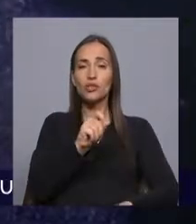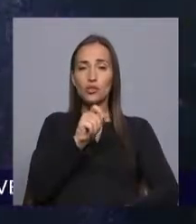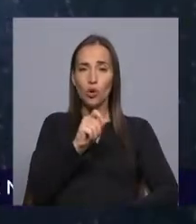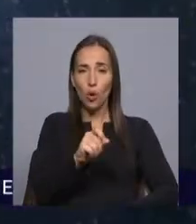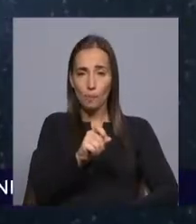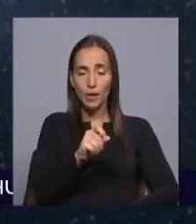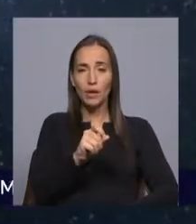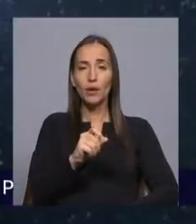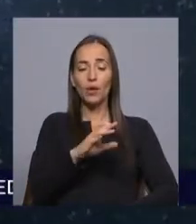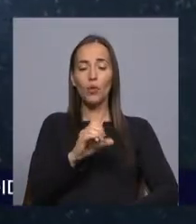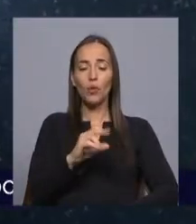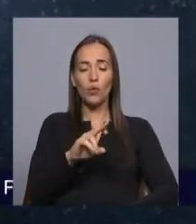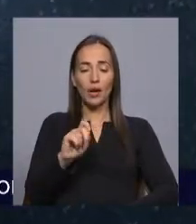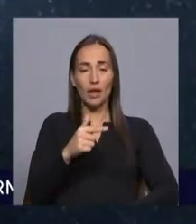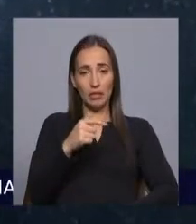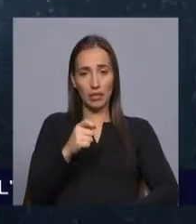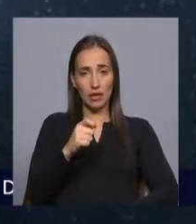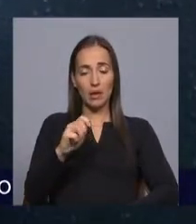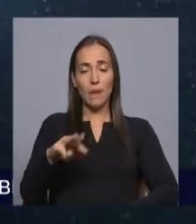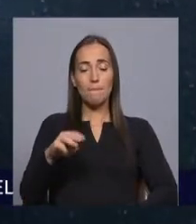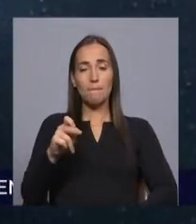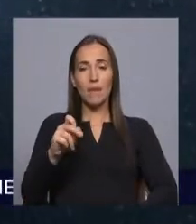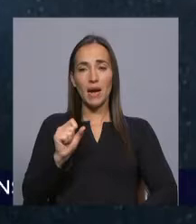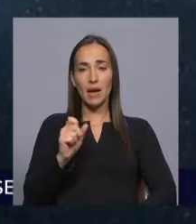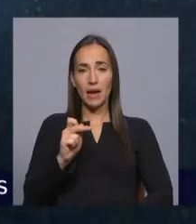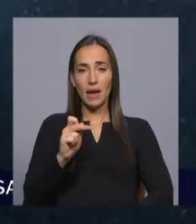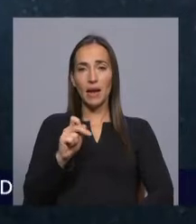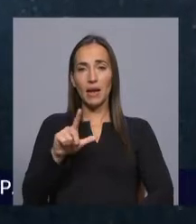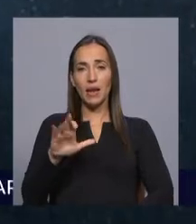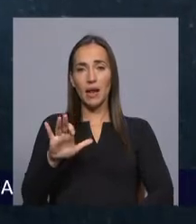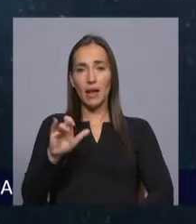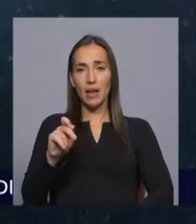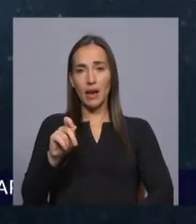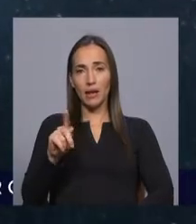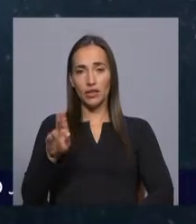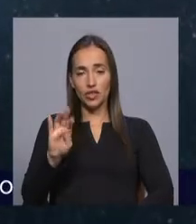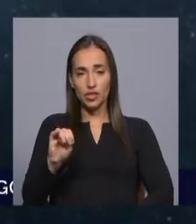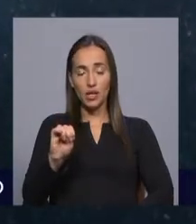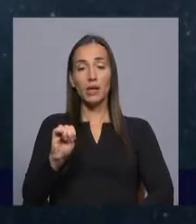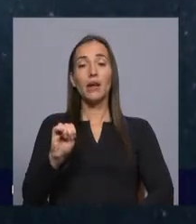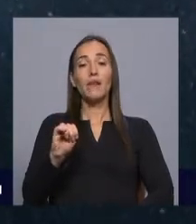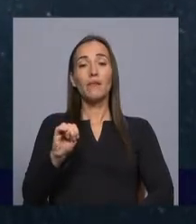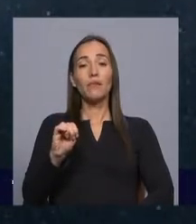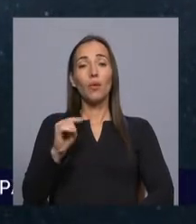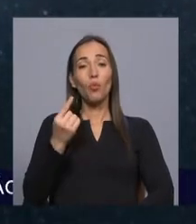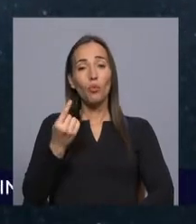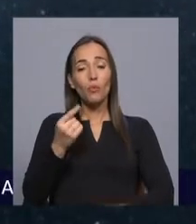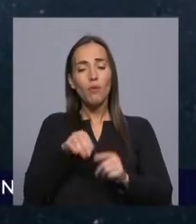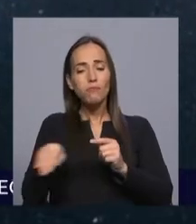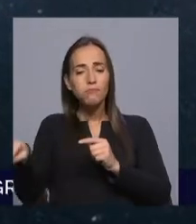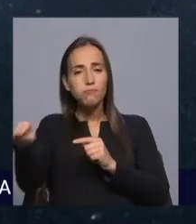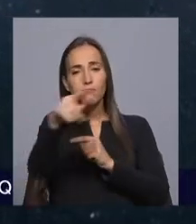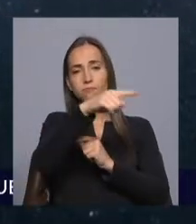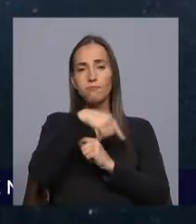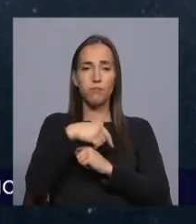corrente de Magalhães já trouxemos aqui várias vezes, e é de facto uma corrente que ainda não consegue circular, digamos assim, a